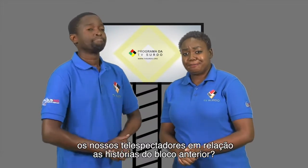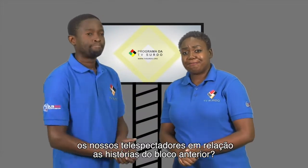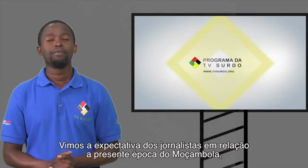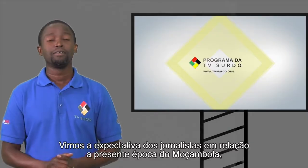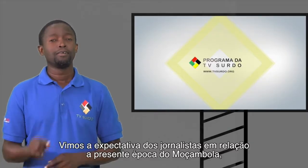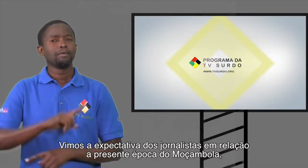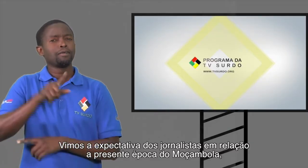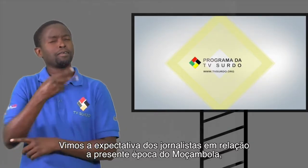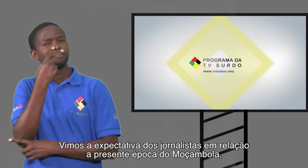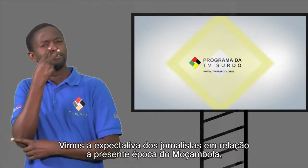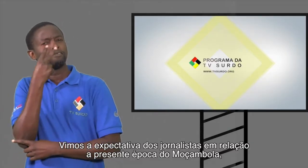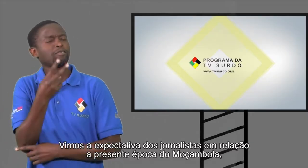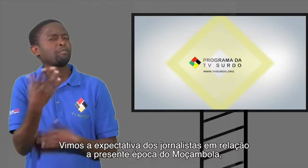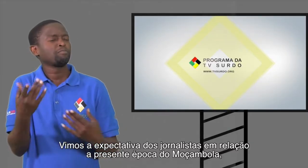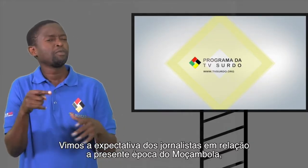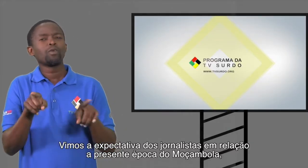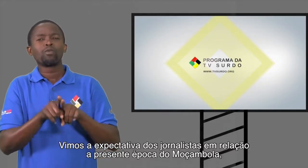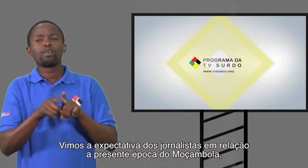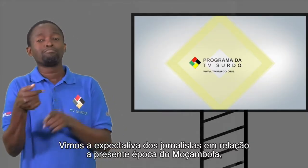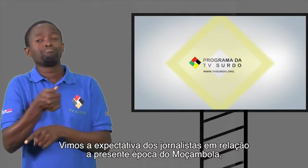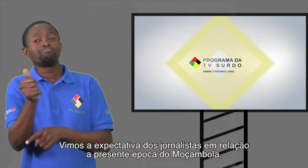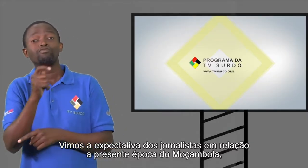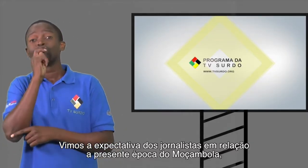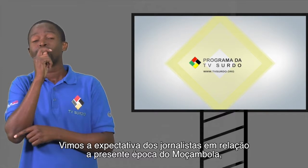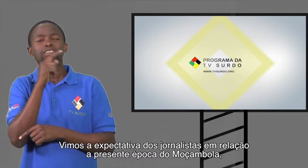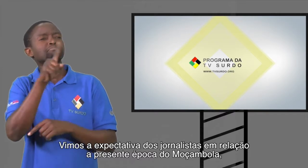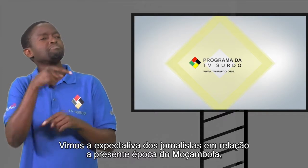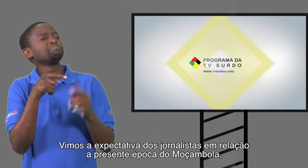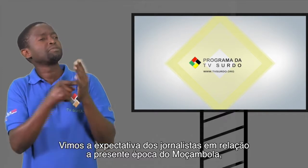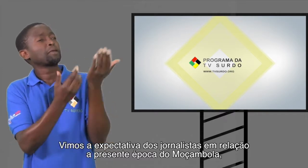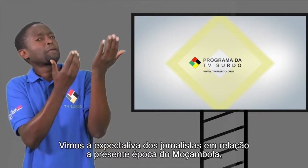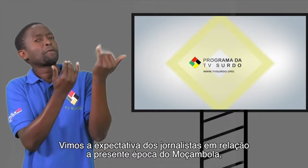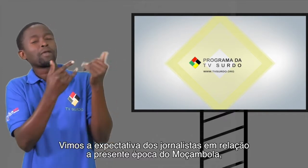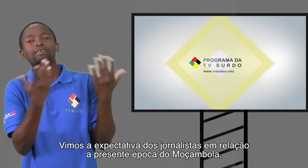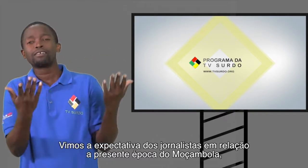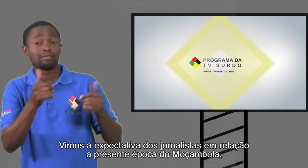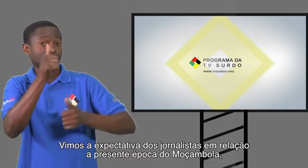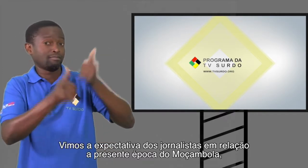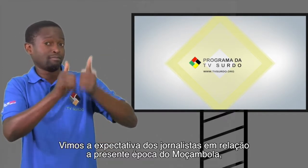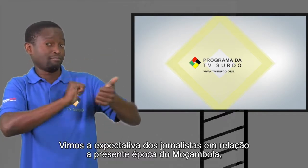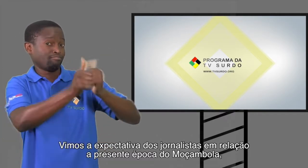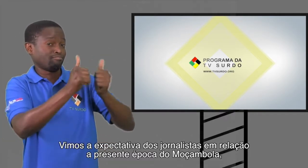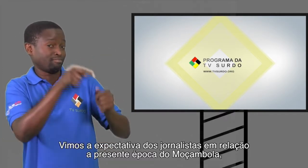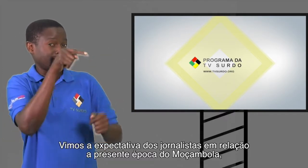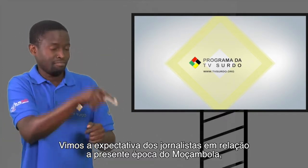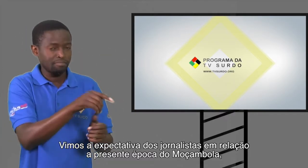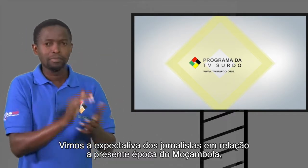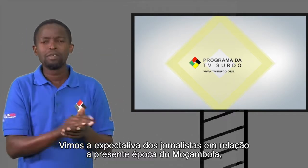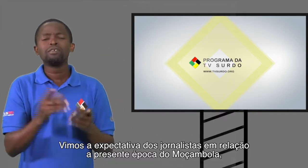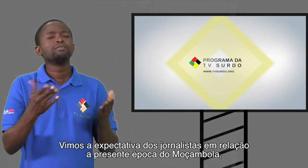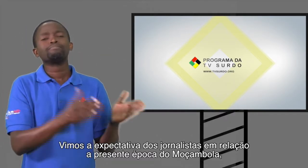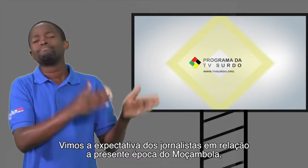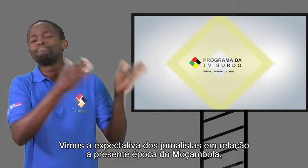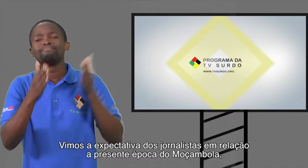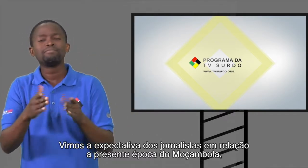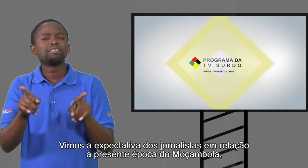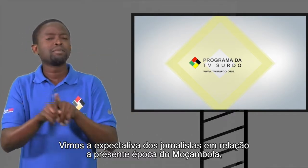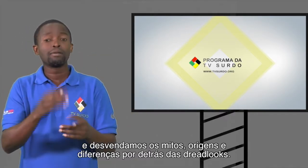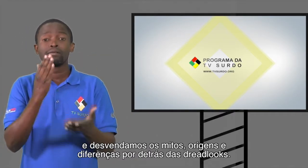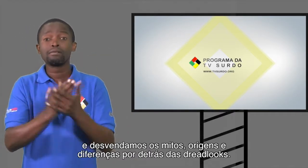anterior? Vimos a expectativa dos jornalistas em relação à presente época do Moçambola.